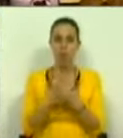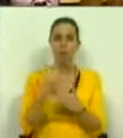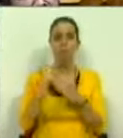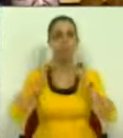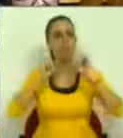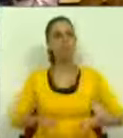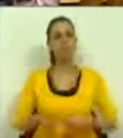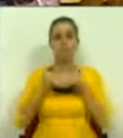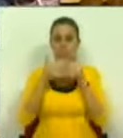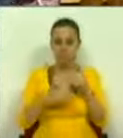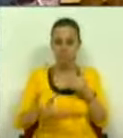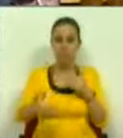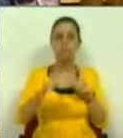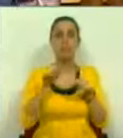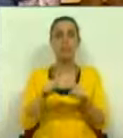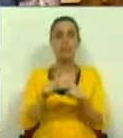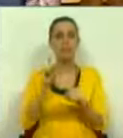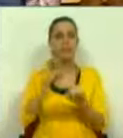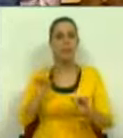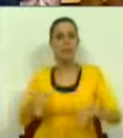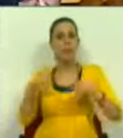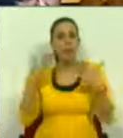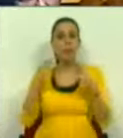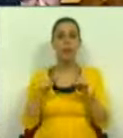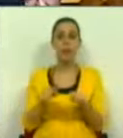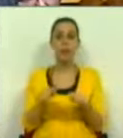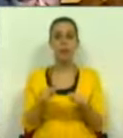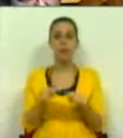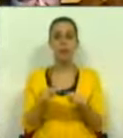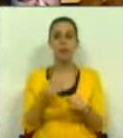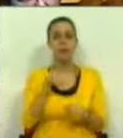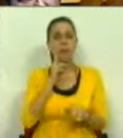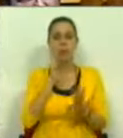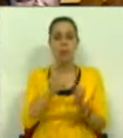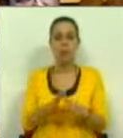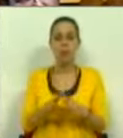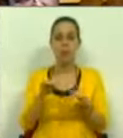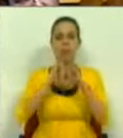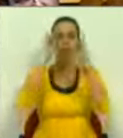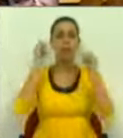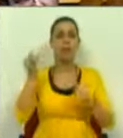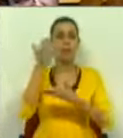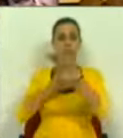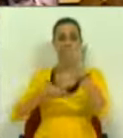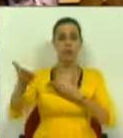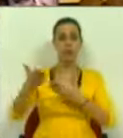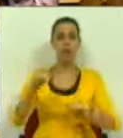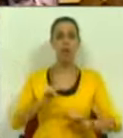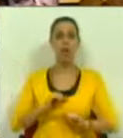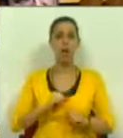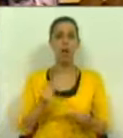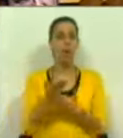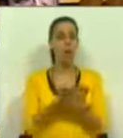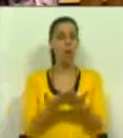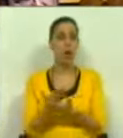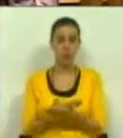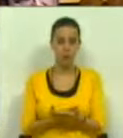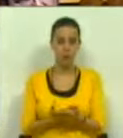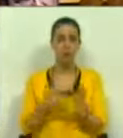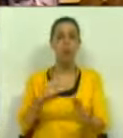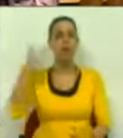a ser implementado como instrumento prioritário que também é, na internacionalização da nossa